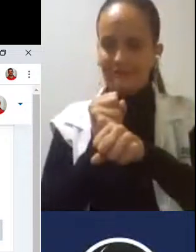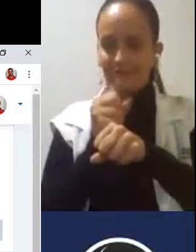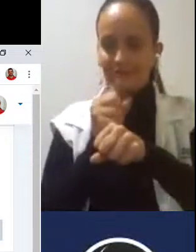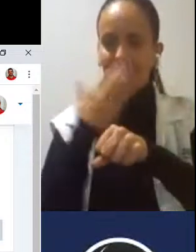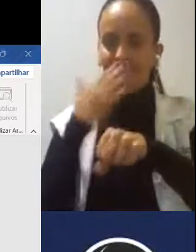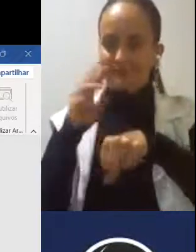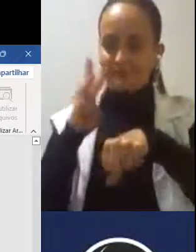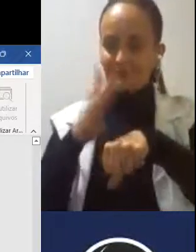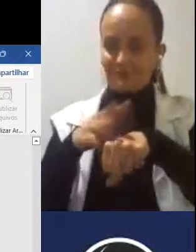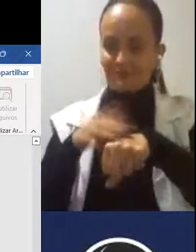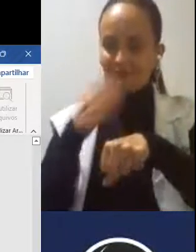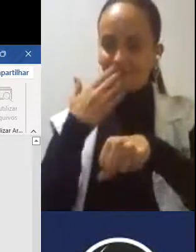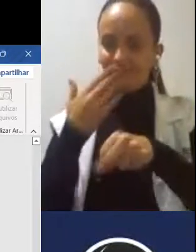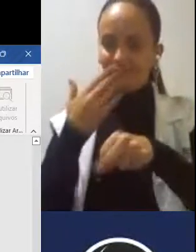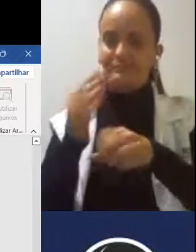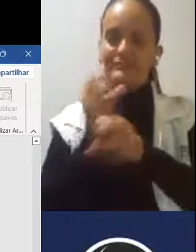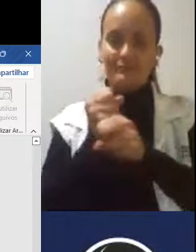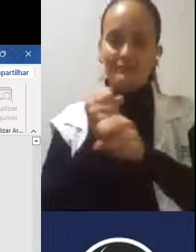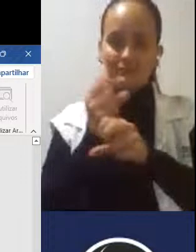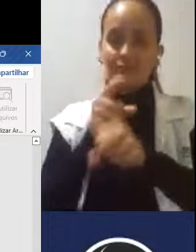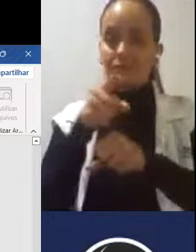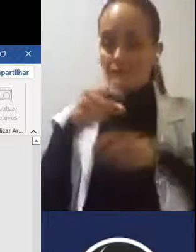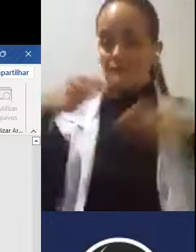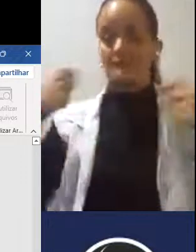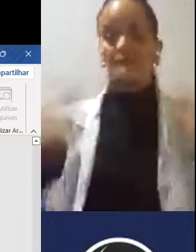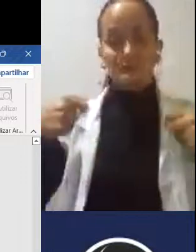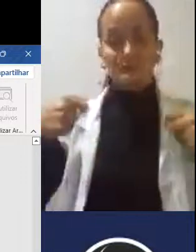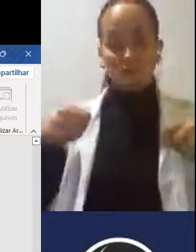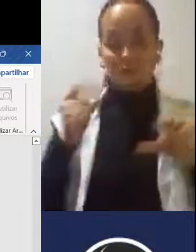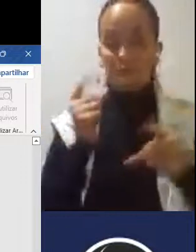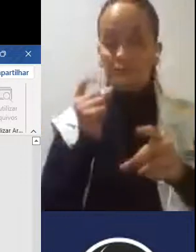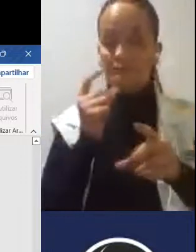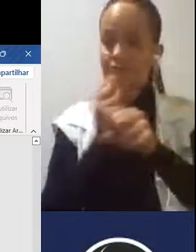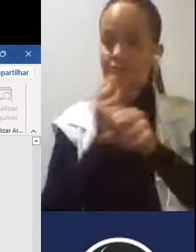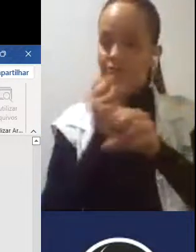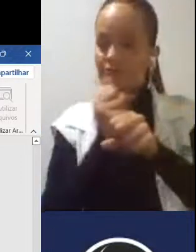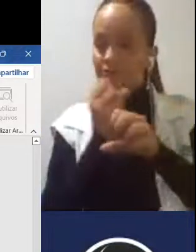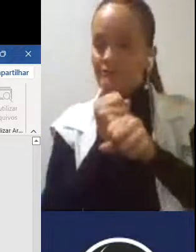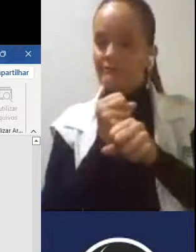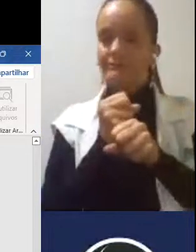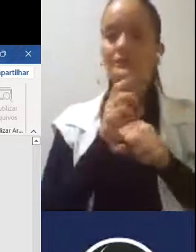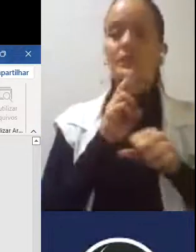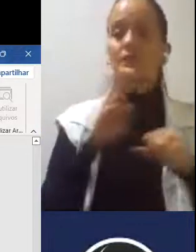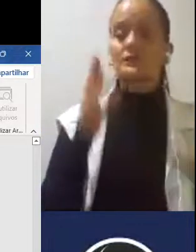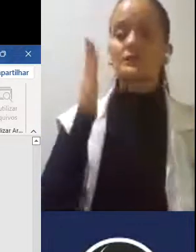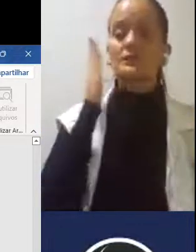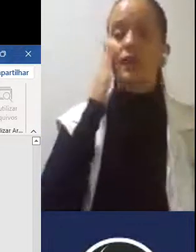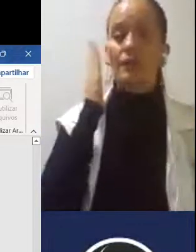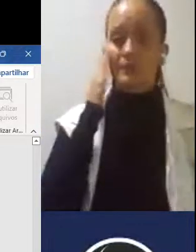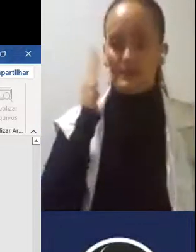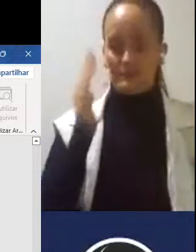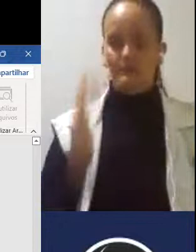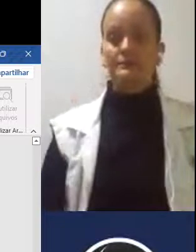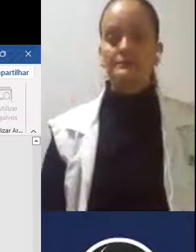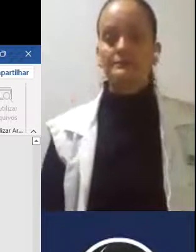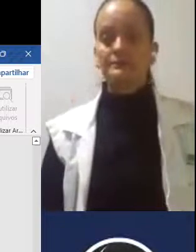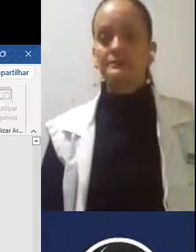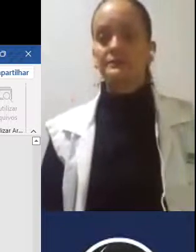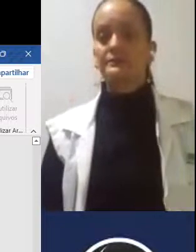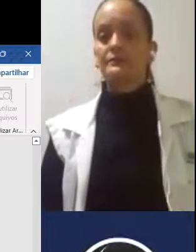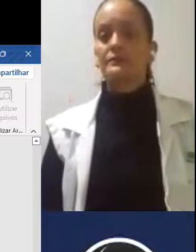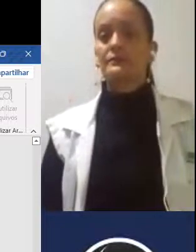ó, é que vocês vão precisar para achar o valor dessa resistência aqui, ó, que é a do condutor. Tranquilo? O valor da